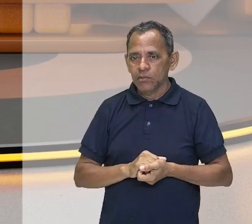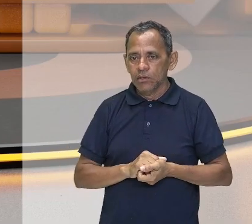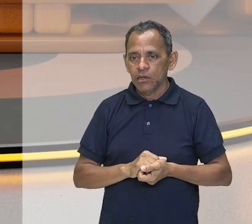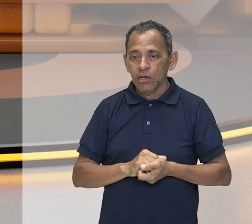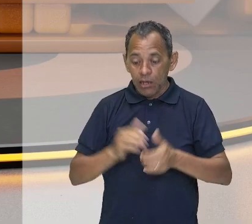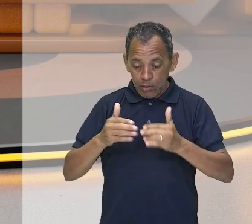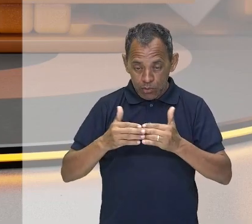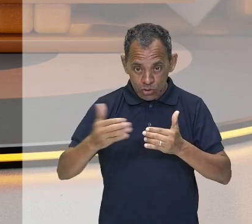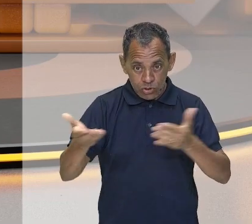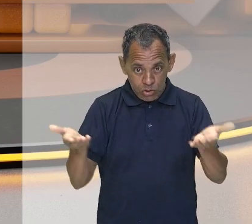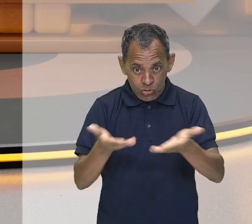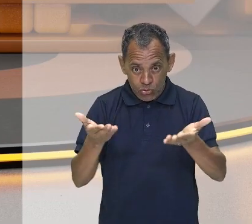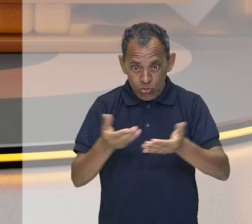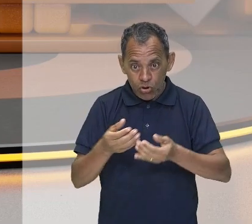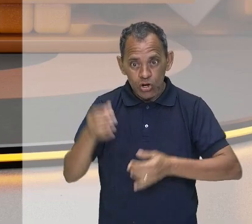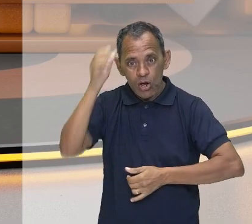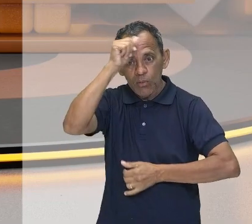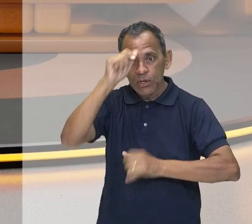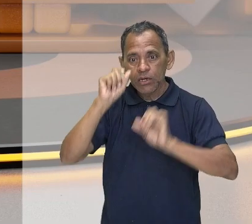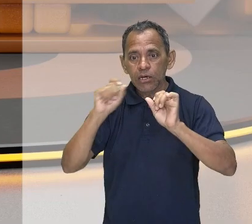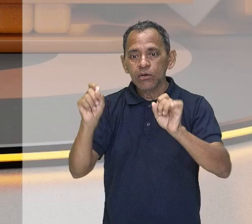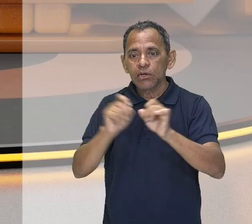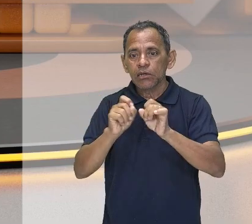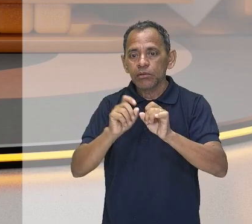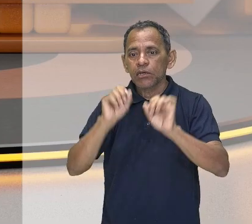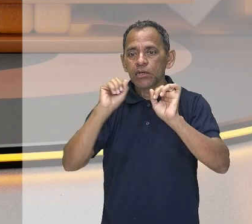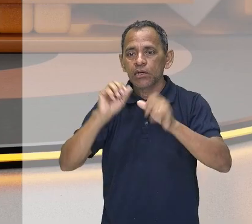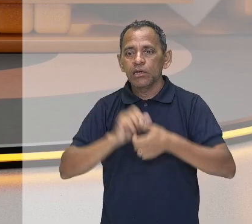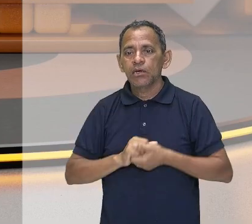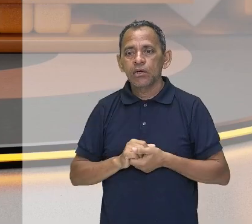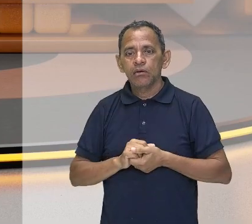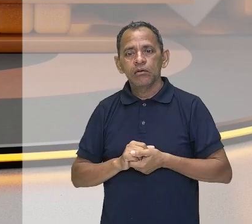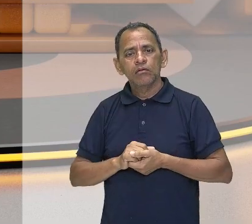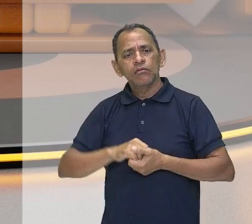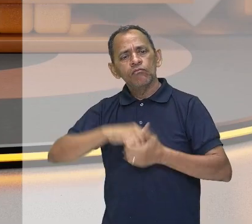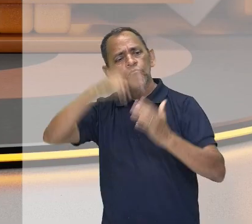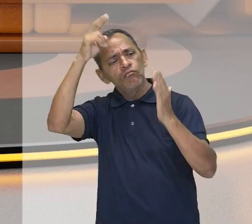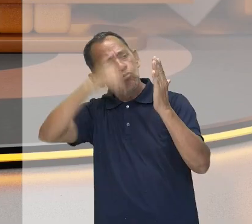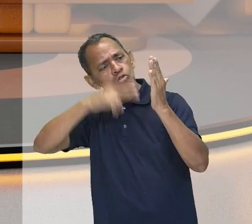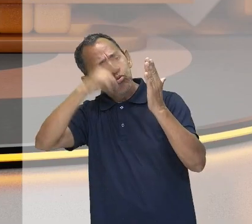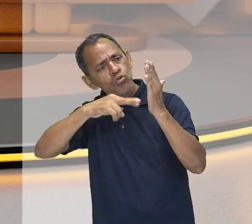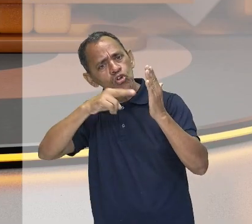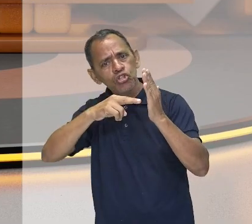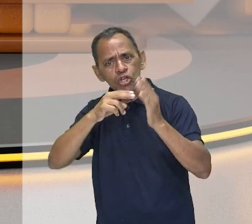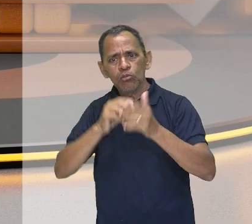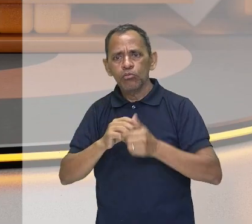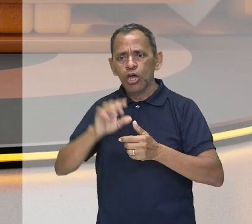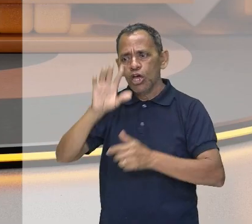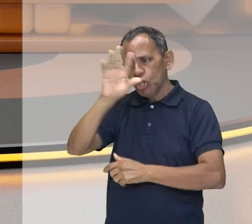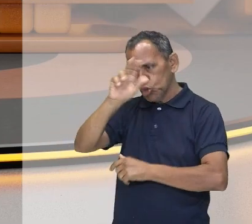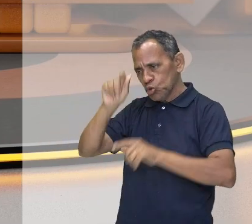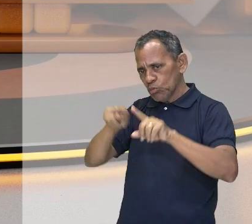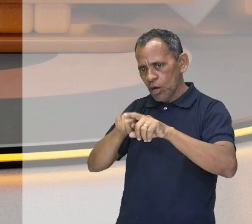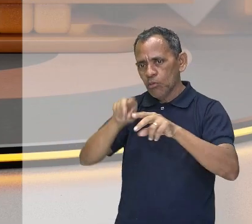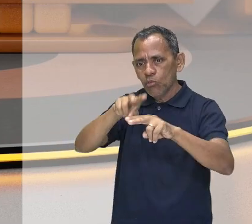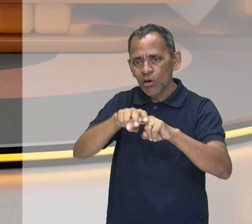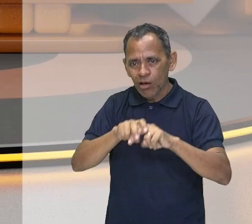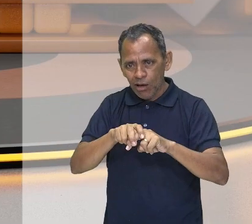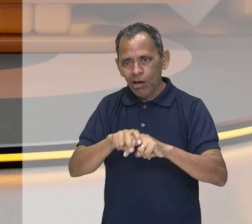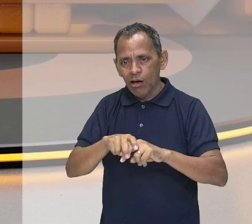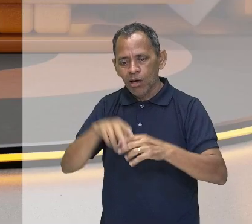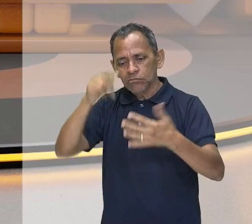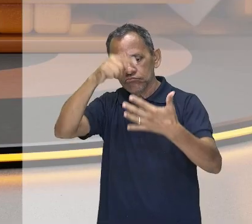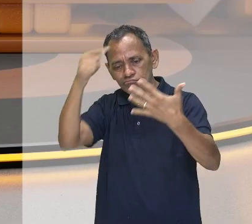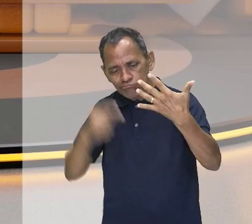desse momento, a gente vai aprender a fazer a leitura e a interpretação dos mapas através dos elementos que o mapa apresenta. Acompanhe